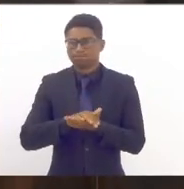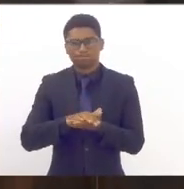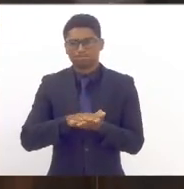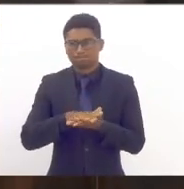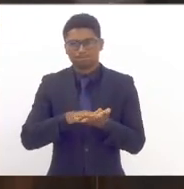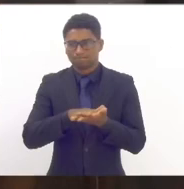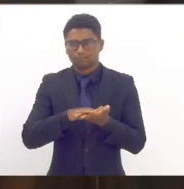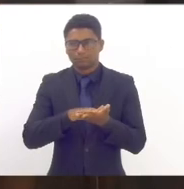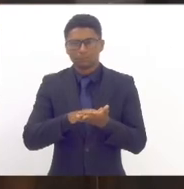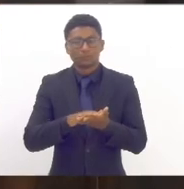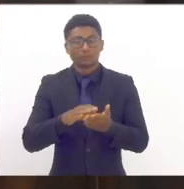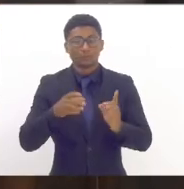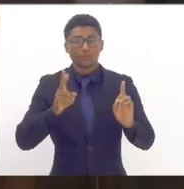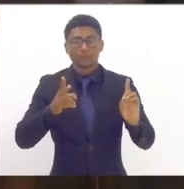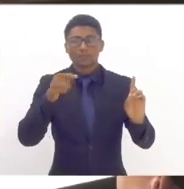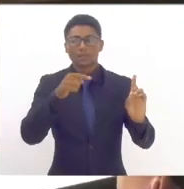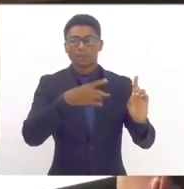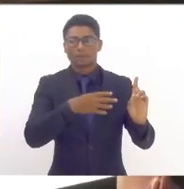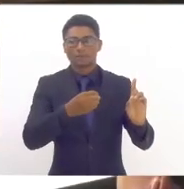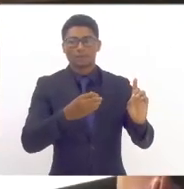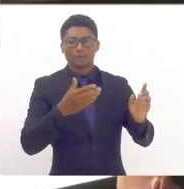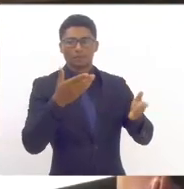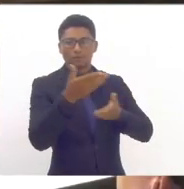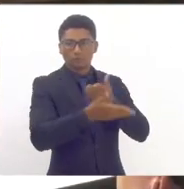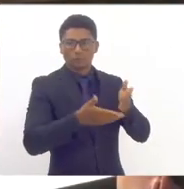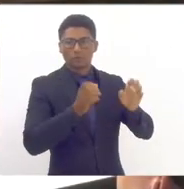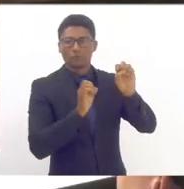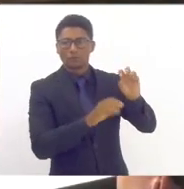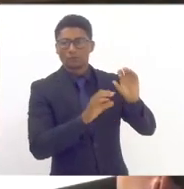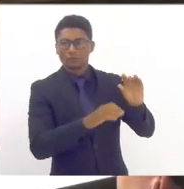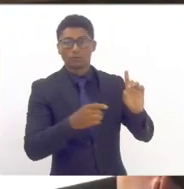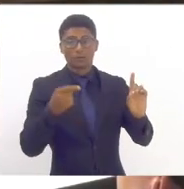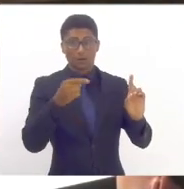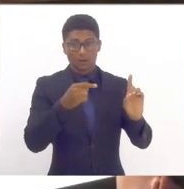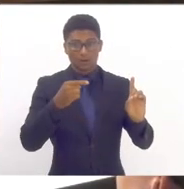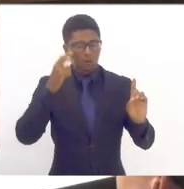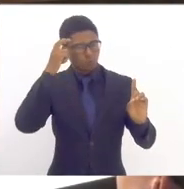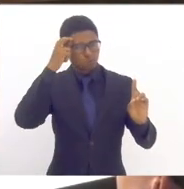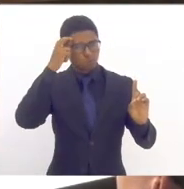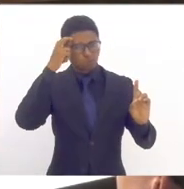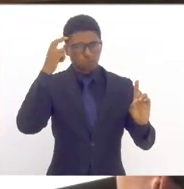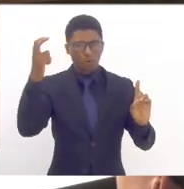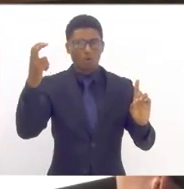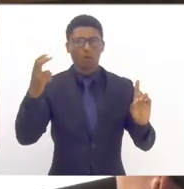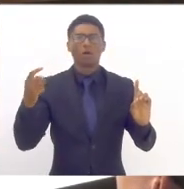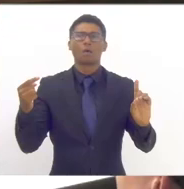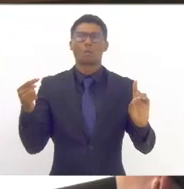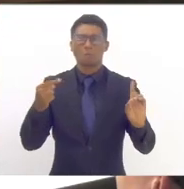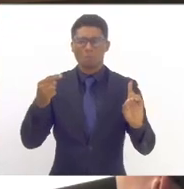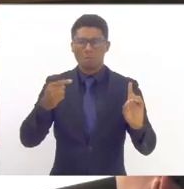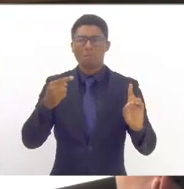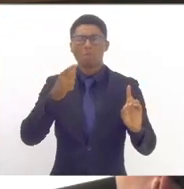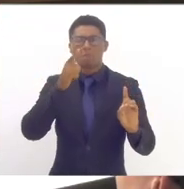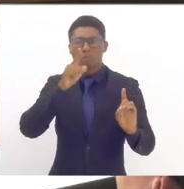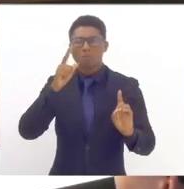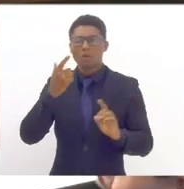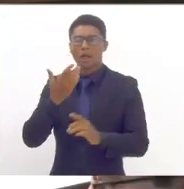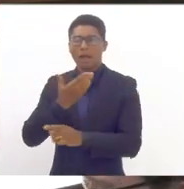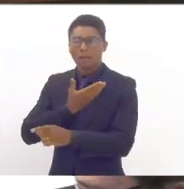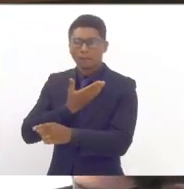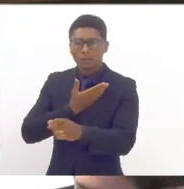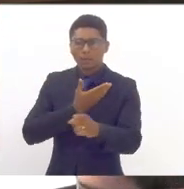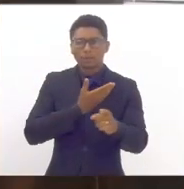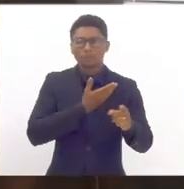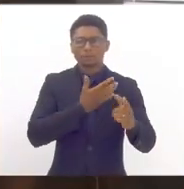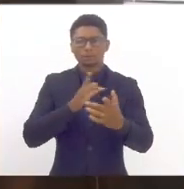prioridade máxima. E ele a encheu de orgulho, com sua inteligência fora da curva, tem conquistado amigos e construído uma trajetória